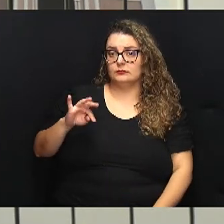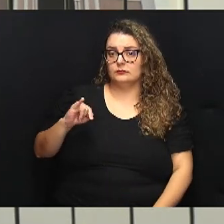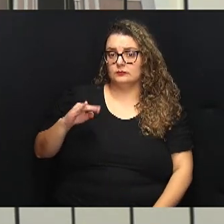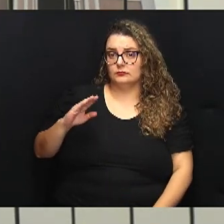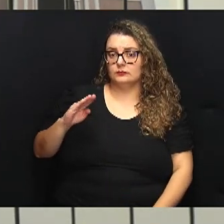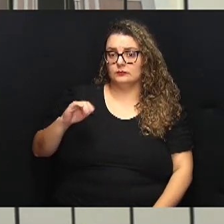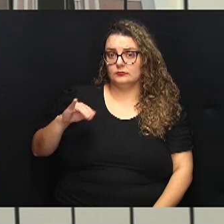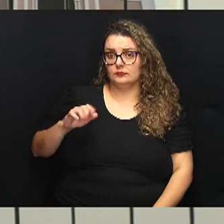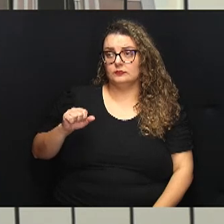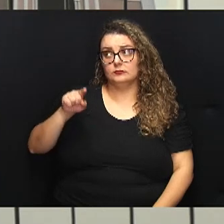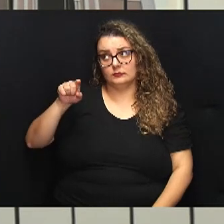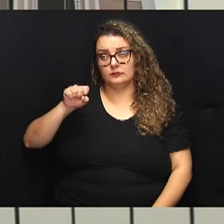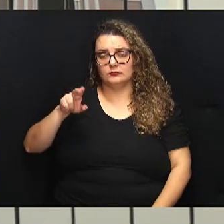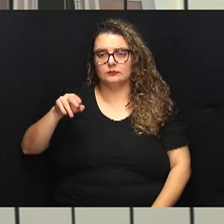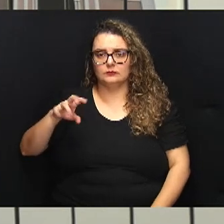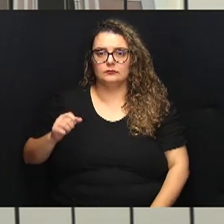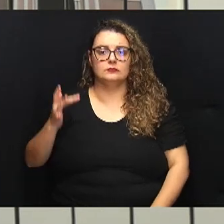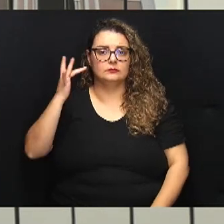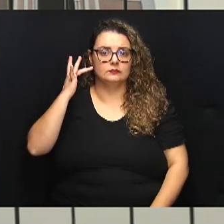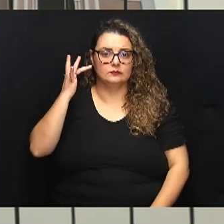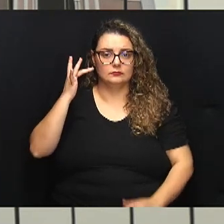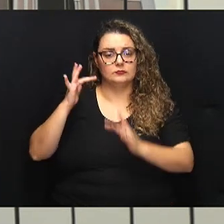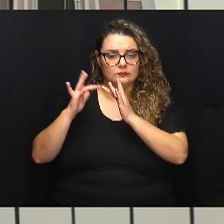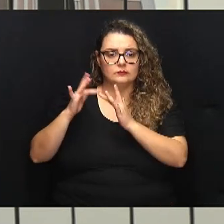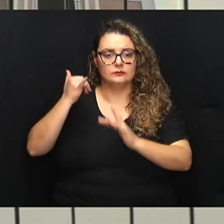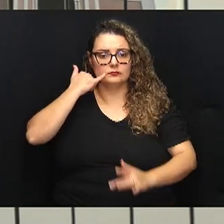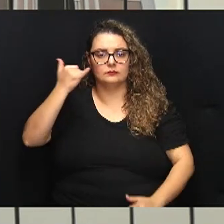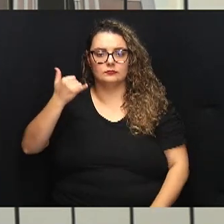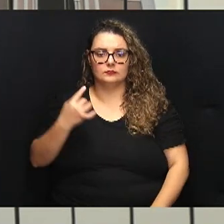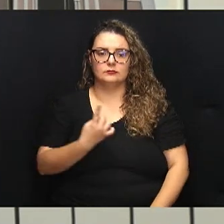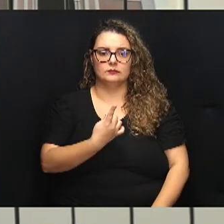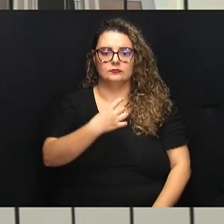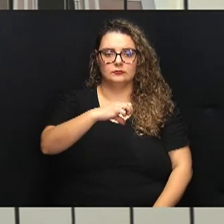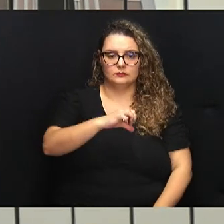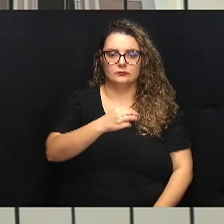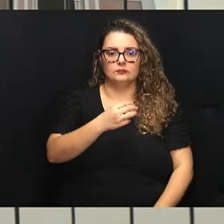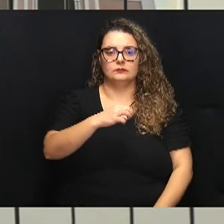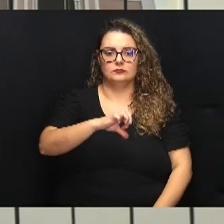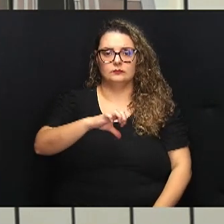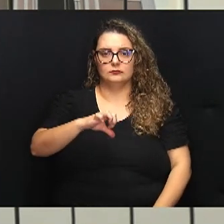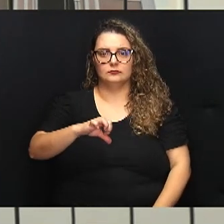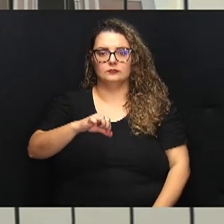pode entrar em contato pelo telefone 19 o DDD